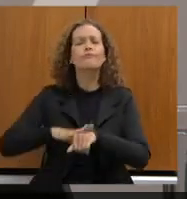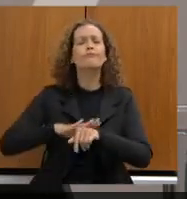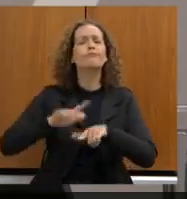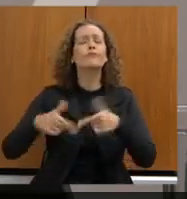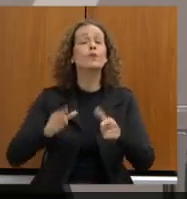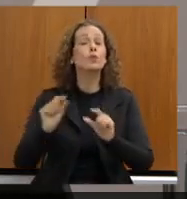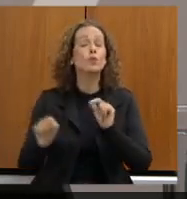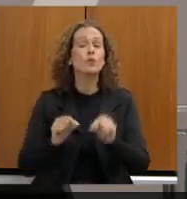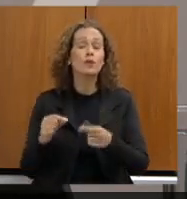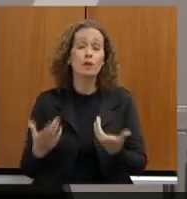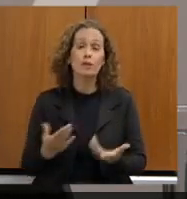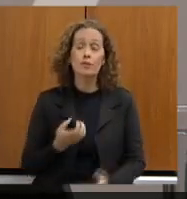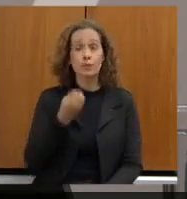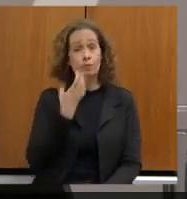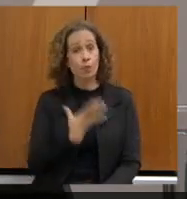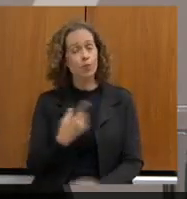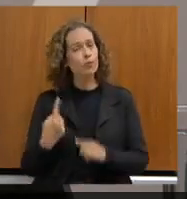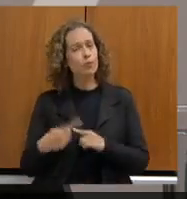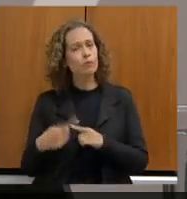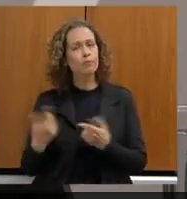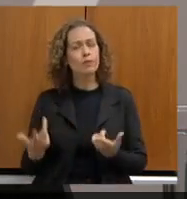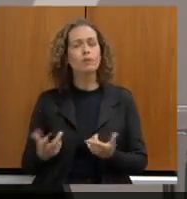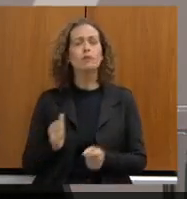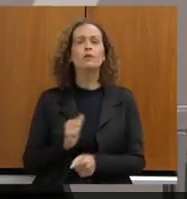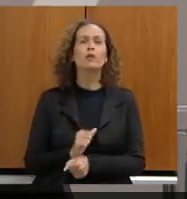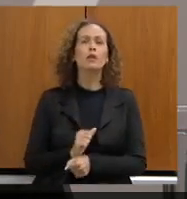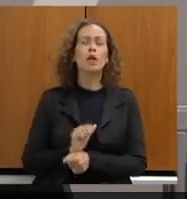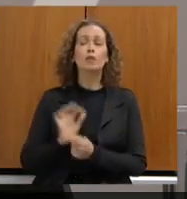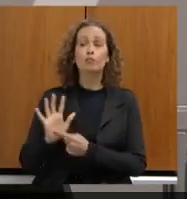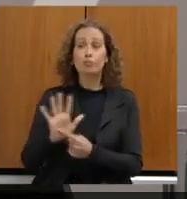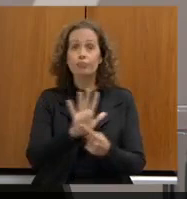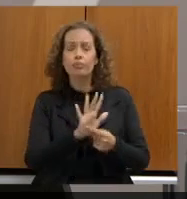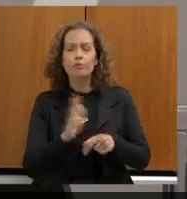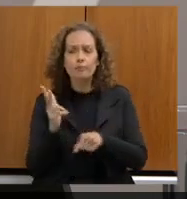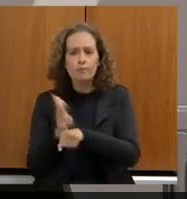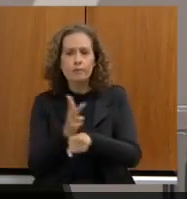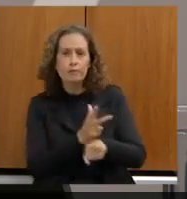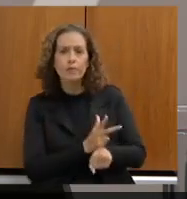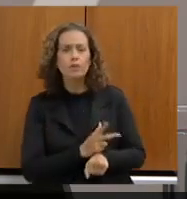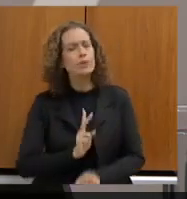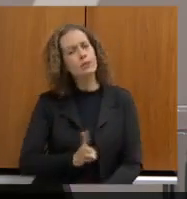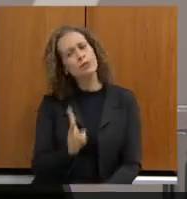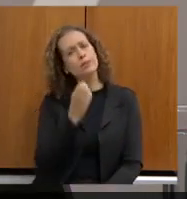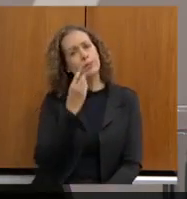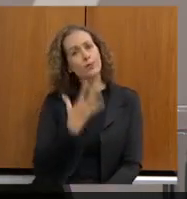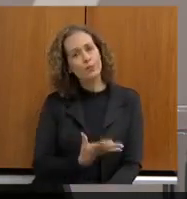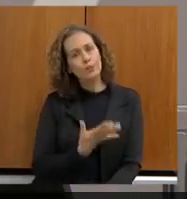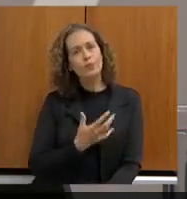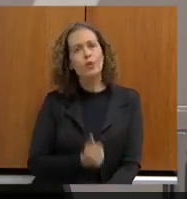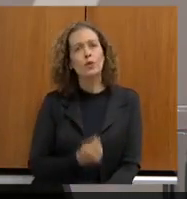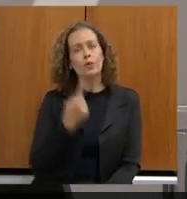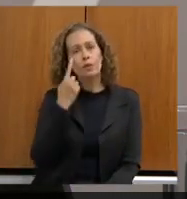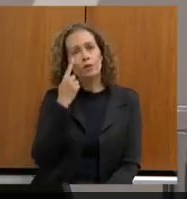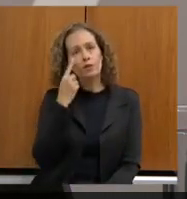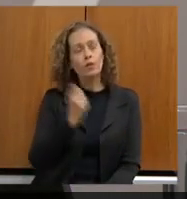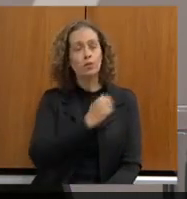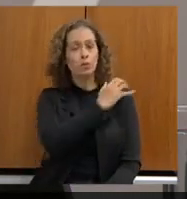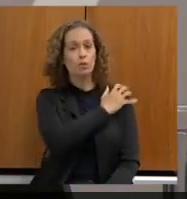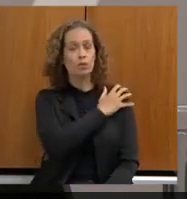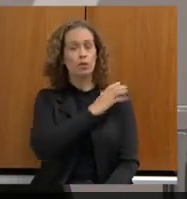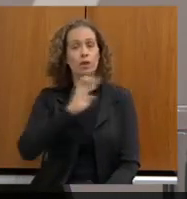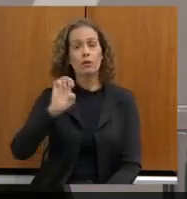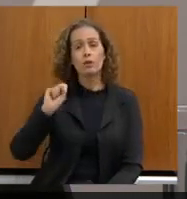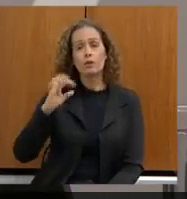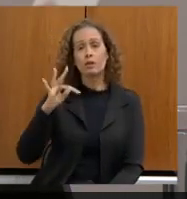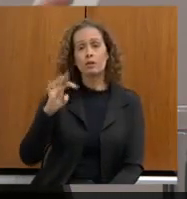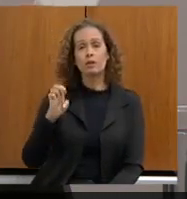agradando porque a publicidade era sempre ela sempre é boa na assim como estão vendo ali o Coronel Estevam ir lá